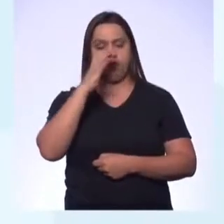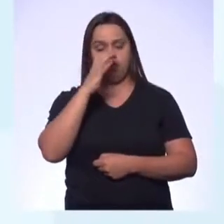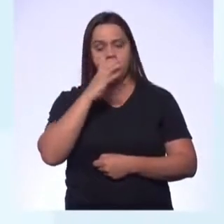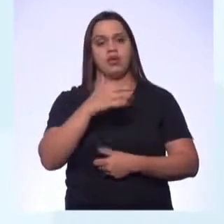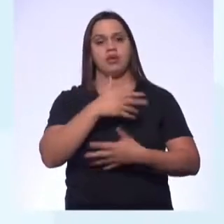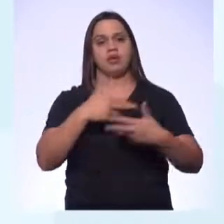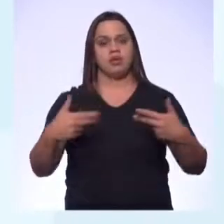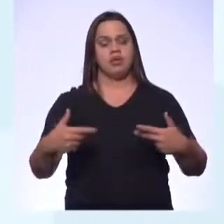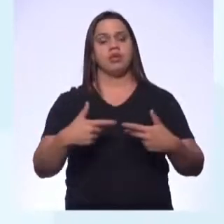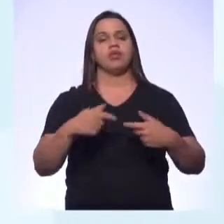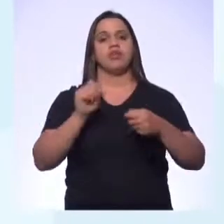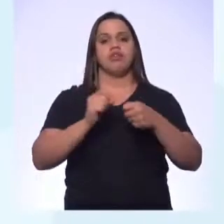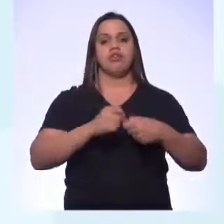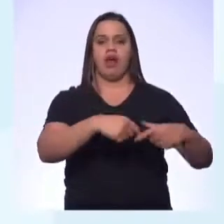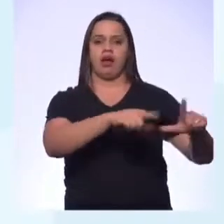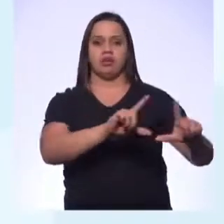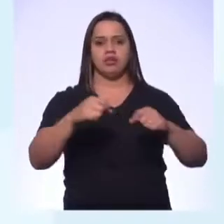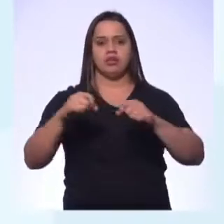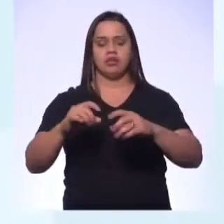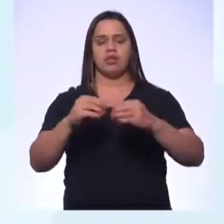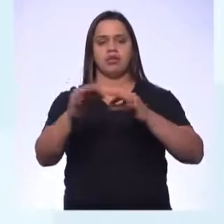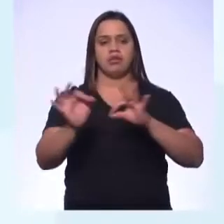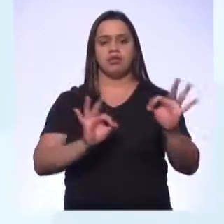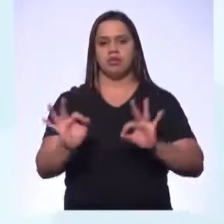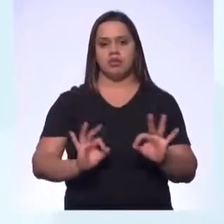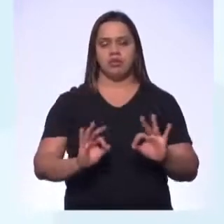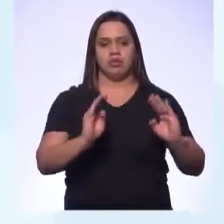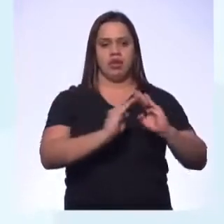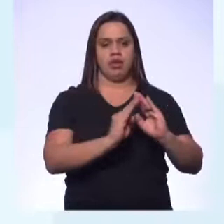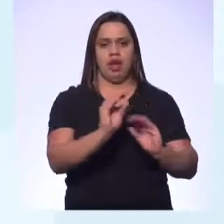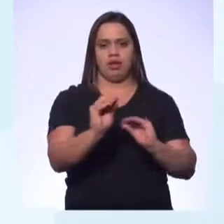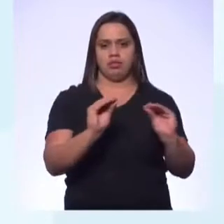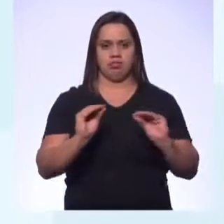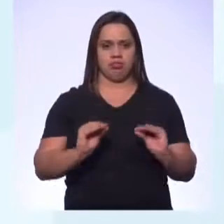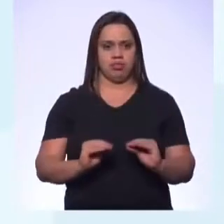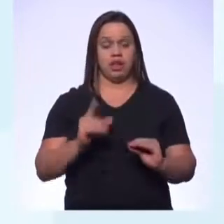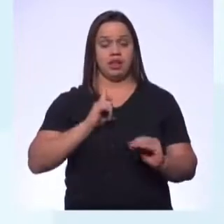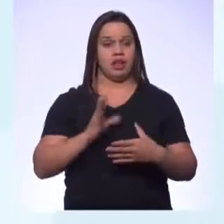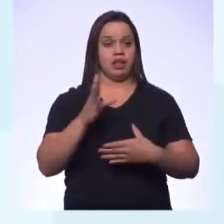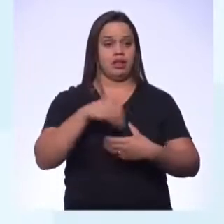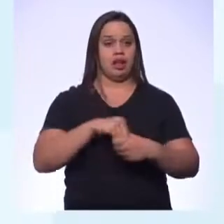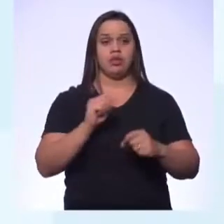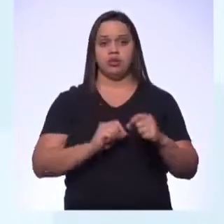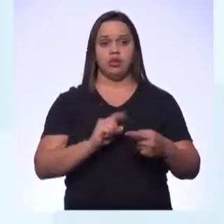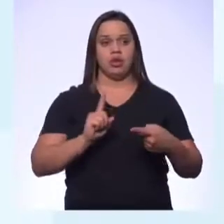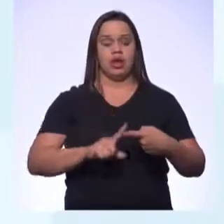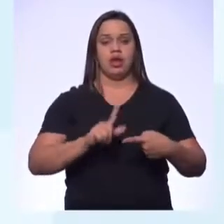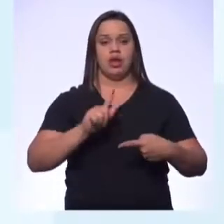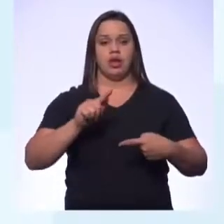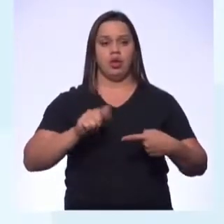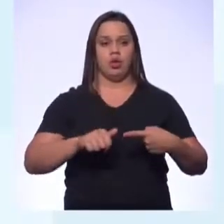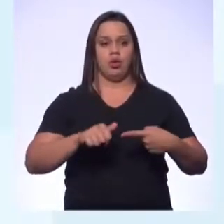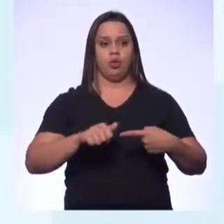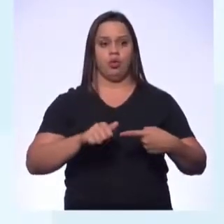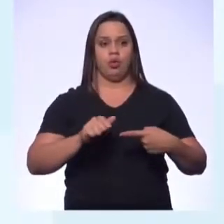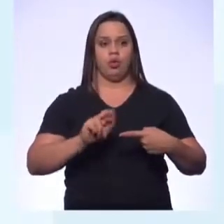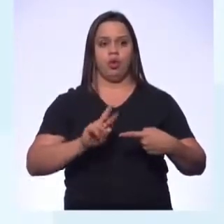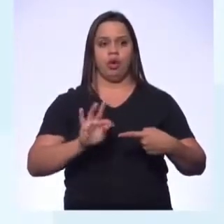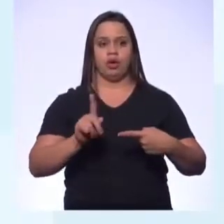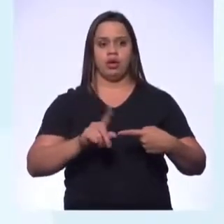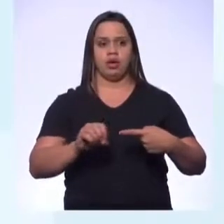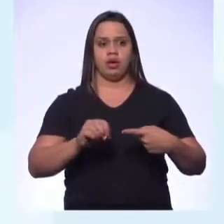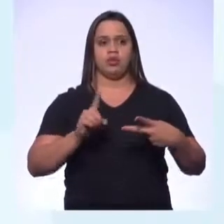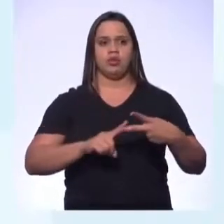elementos decorativos, residenciais e tem na sua composição o quartzo, o feldespato e a